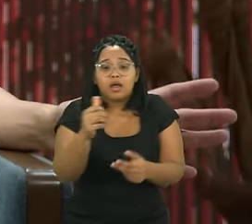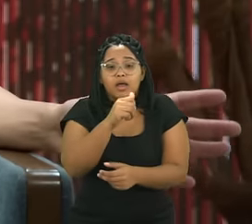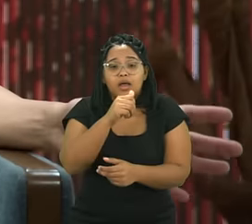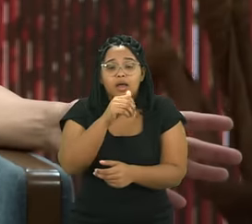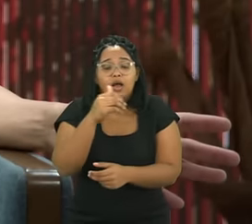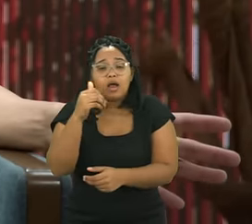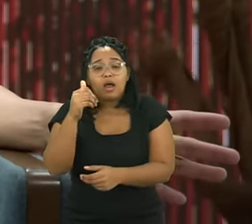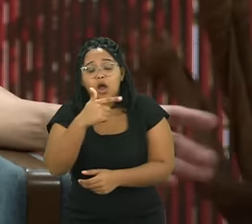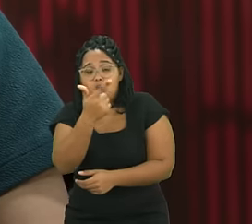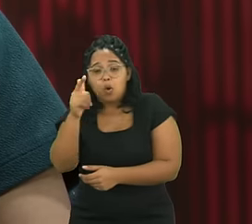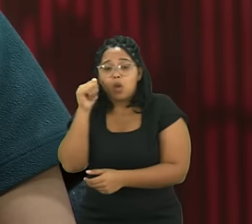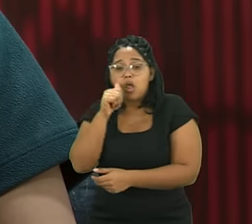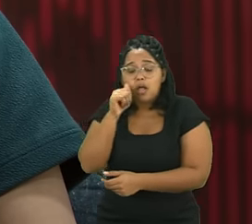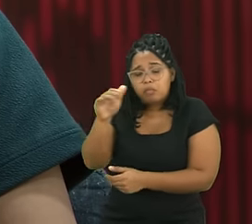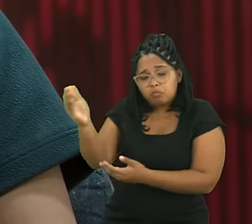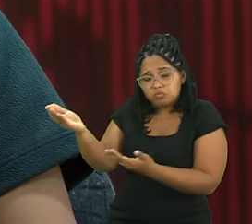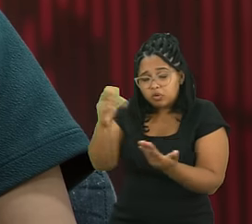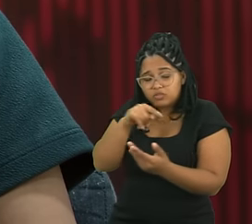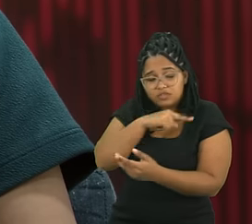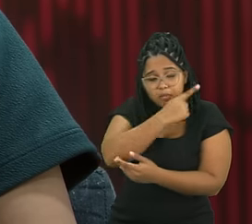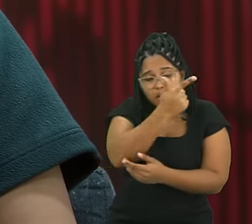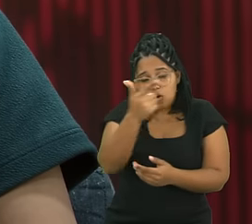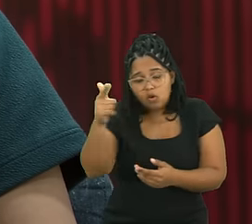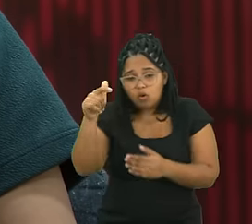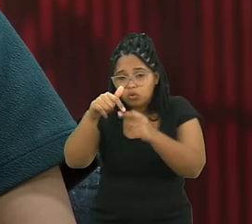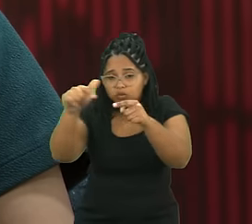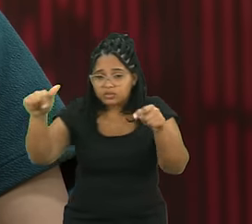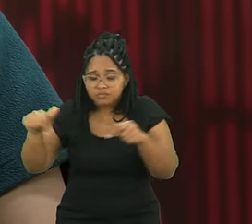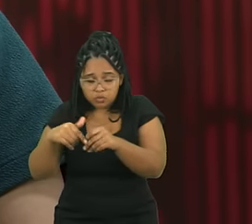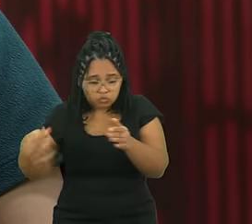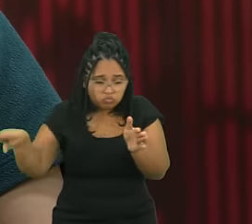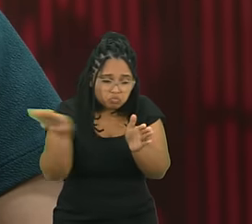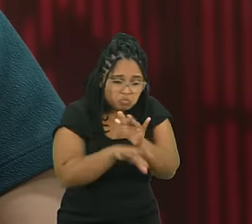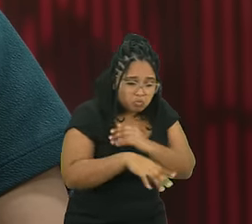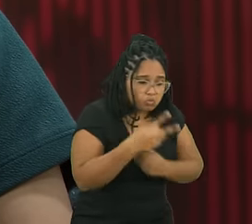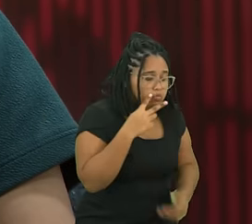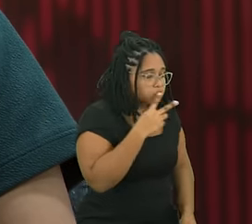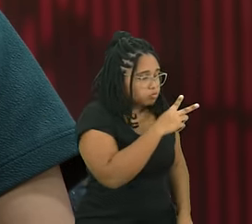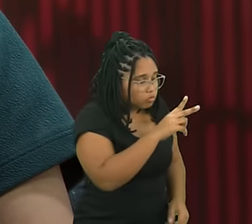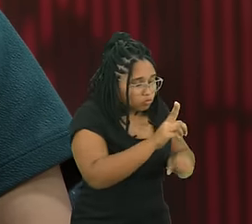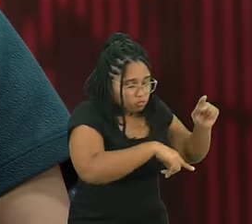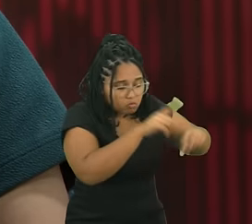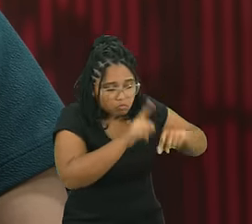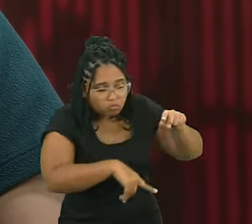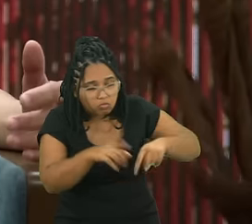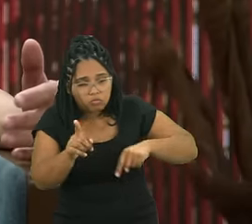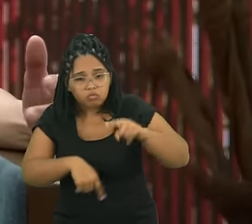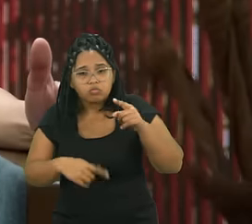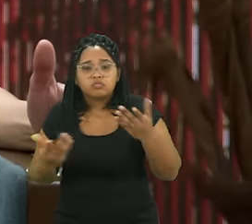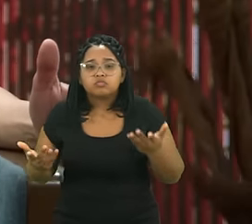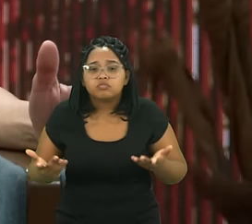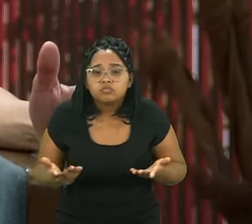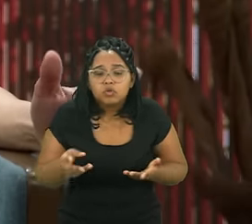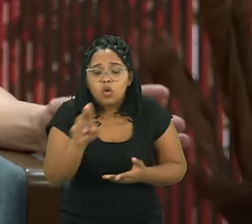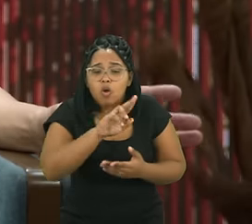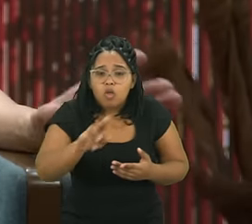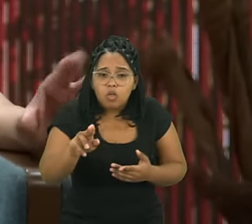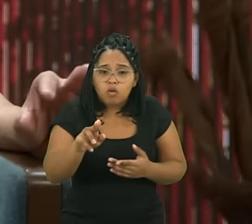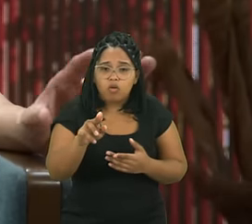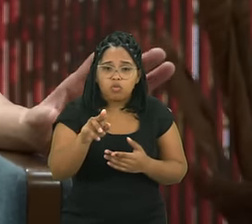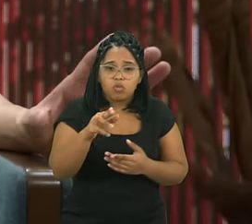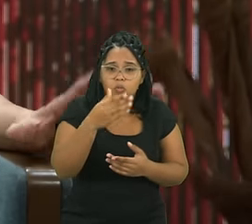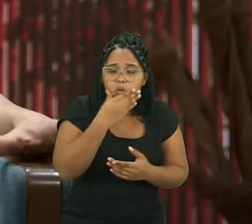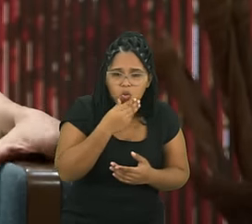você vai para outra sala. Ao chegar nessa sala de cirurgia, que vou ver todo o material, vou ver o nome do paciente,